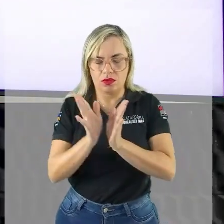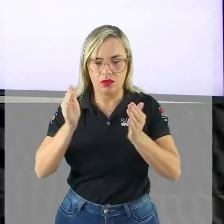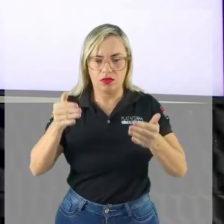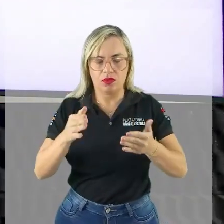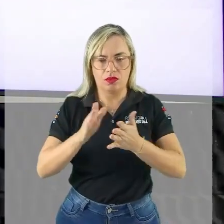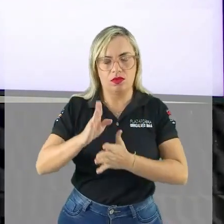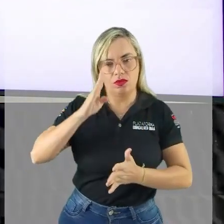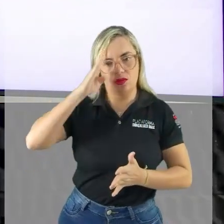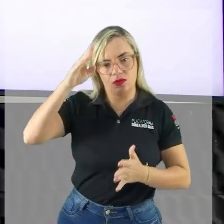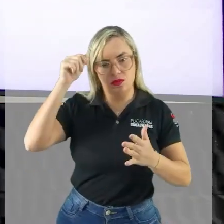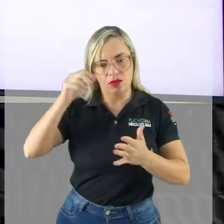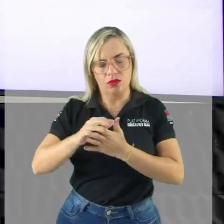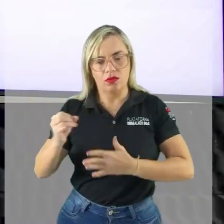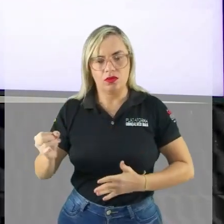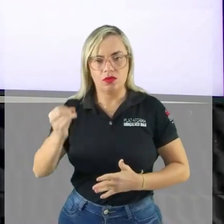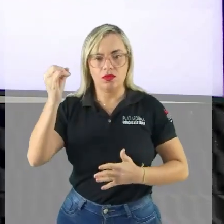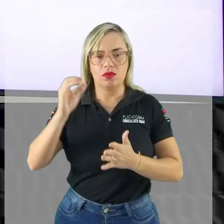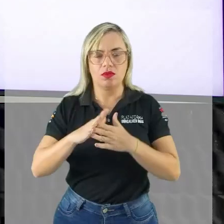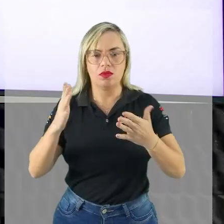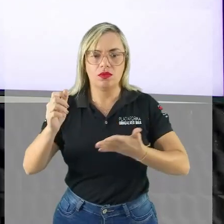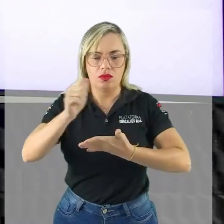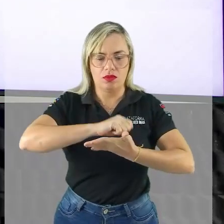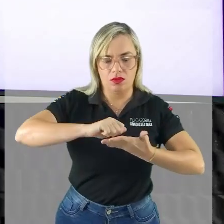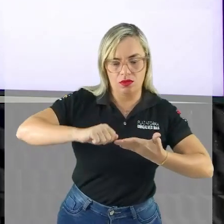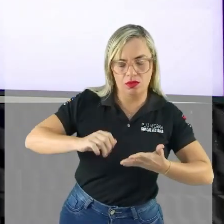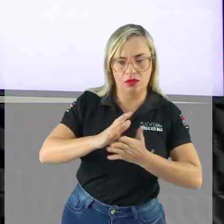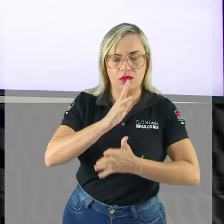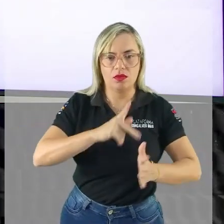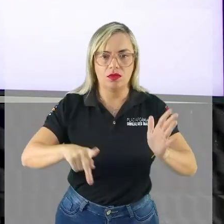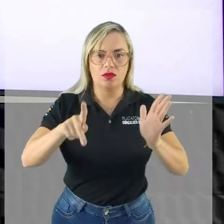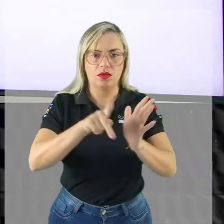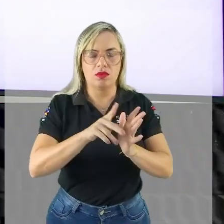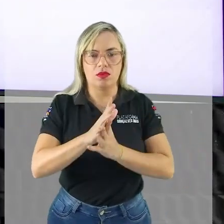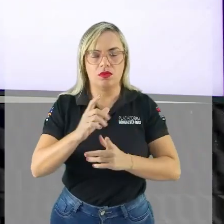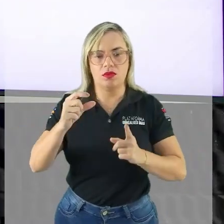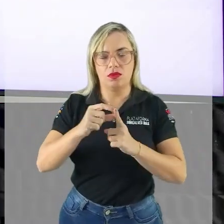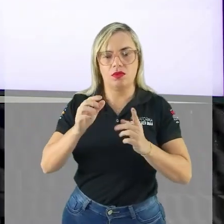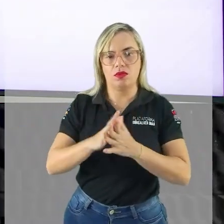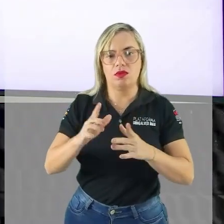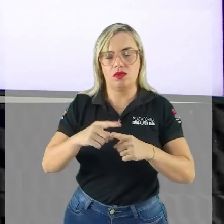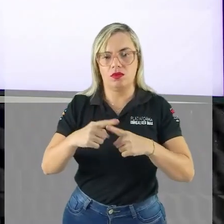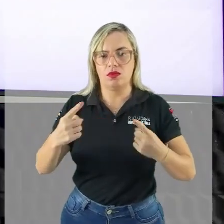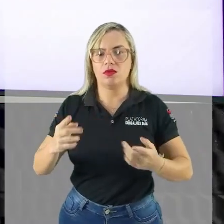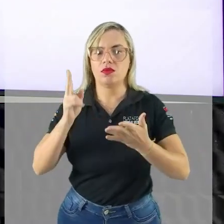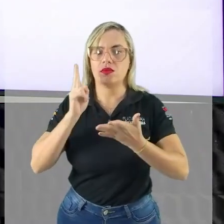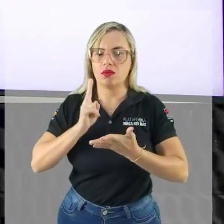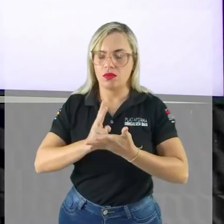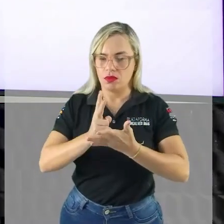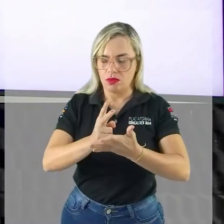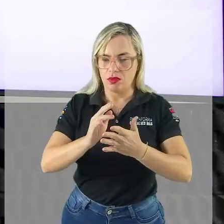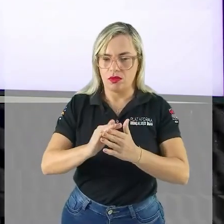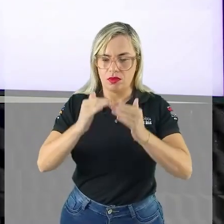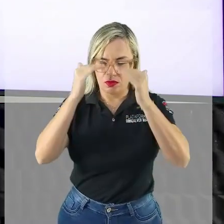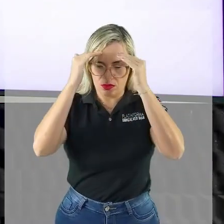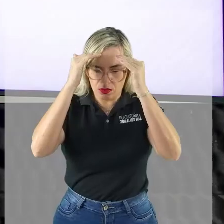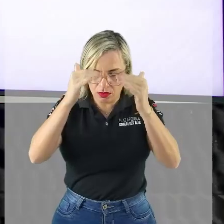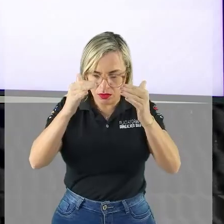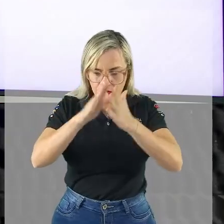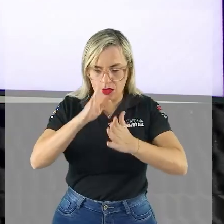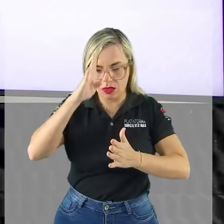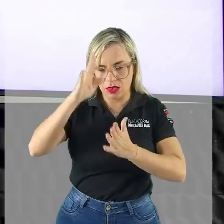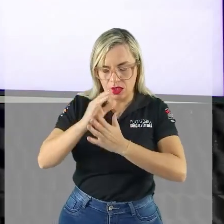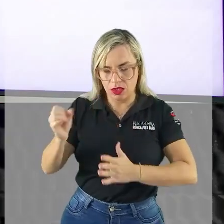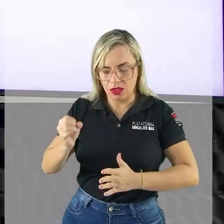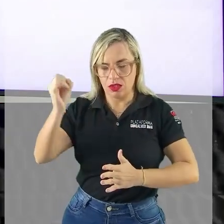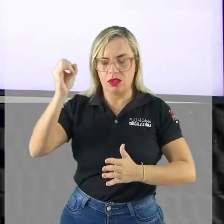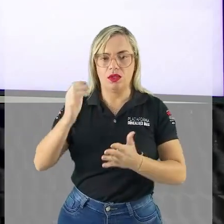a essência, tá? Você vai escrever com as suas próprias palavras, mas mantendo e respeitando a essência daquilo